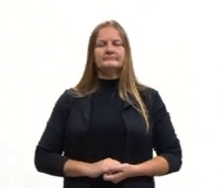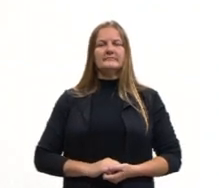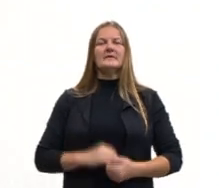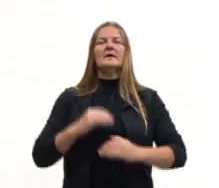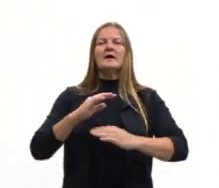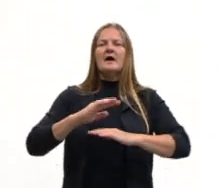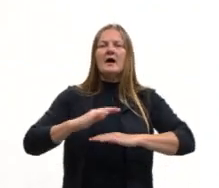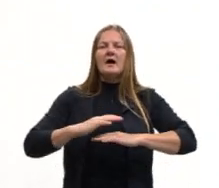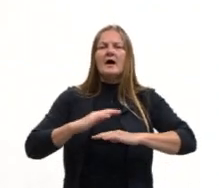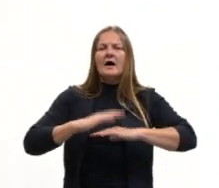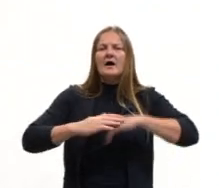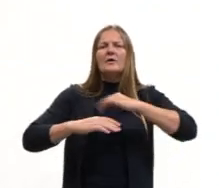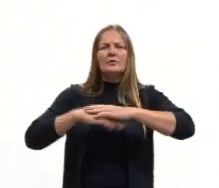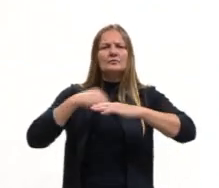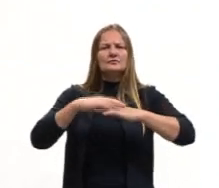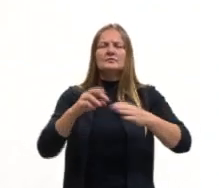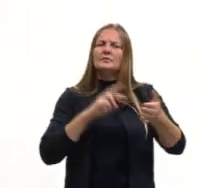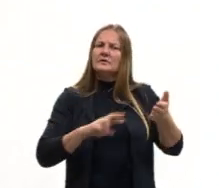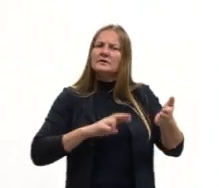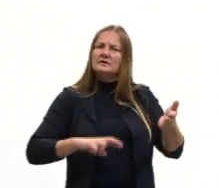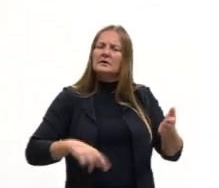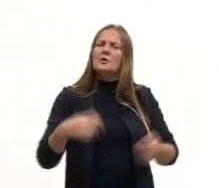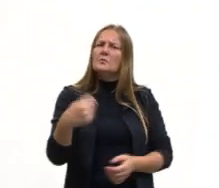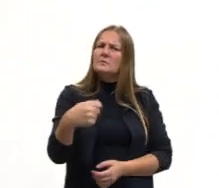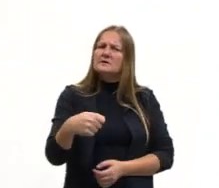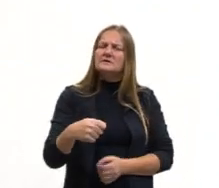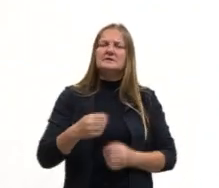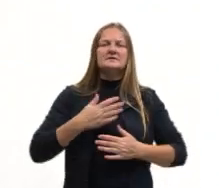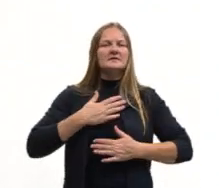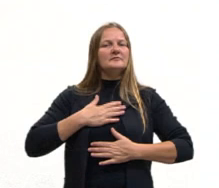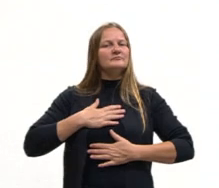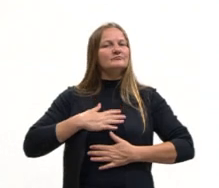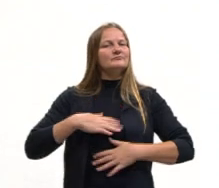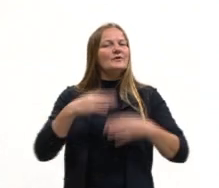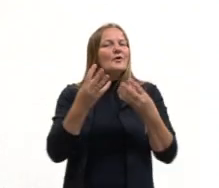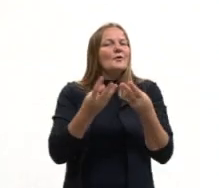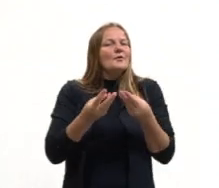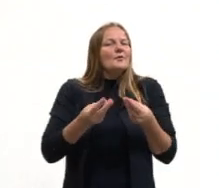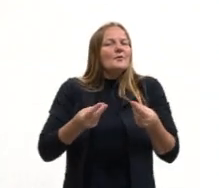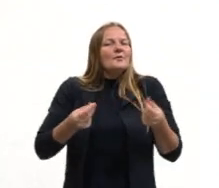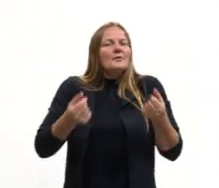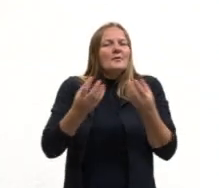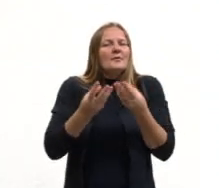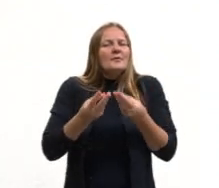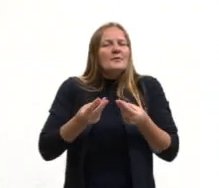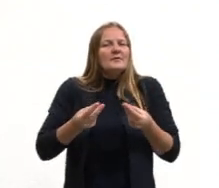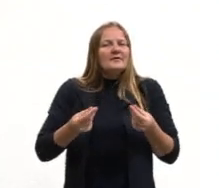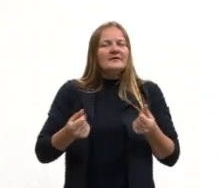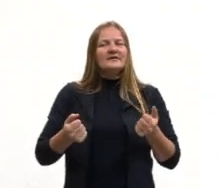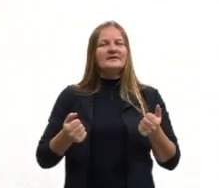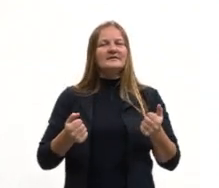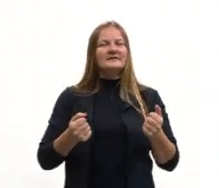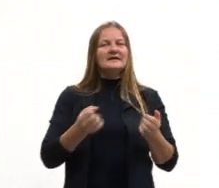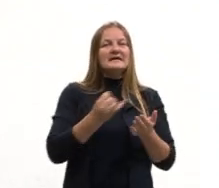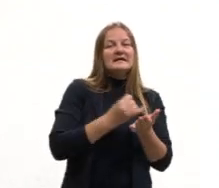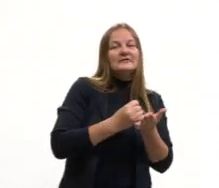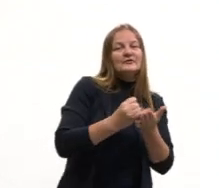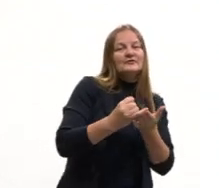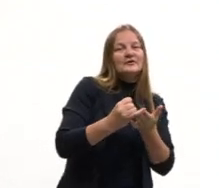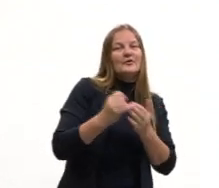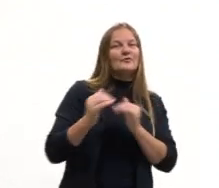construção da redação necessita de Harmonia entre a introdução e o desenvolvimento